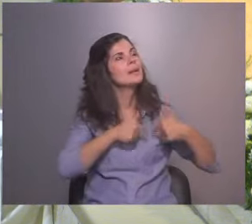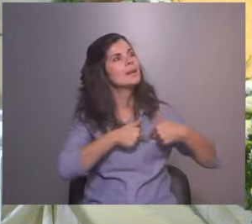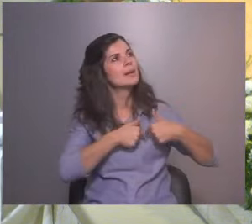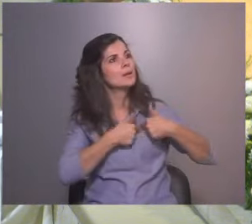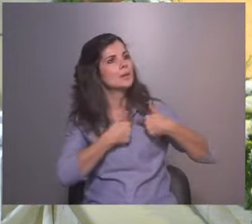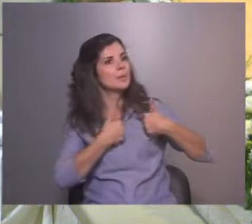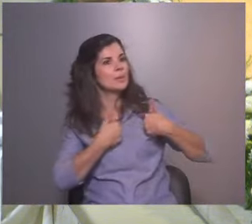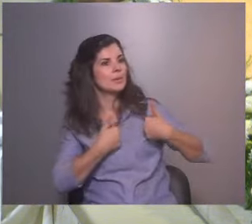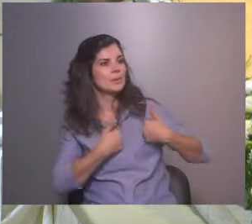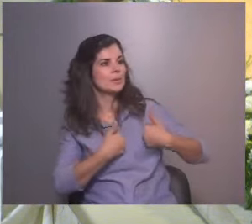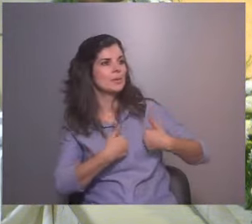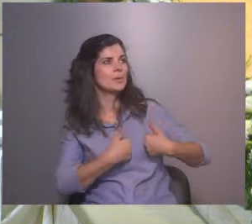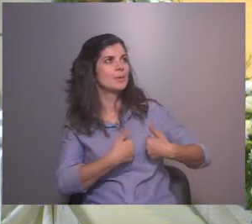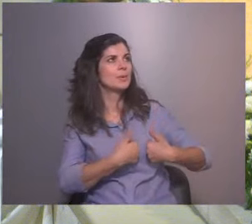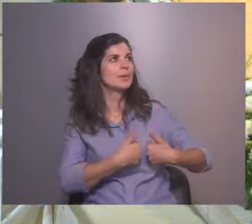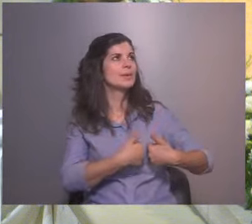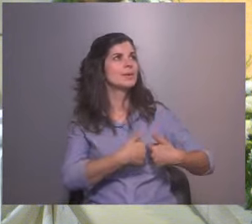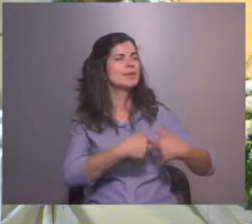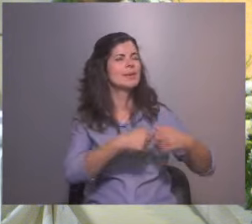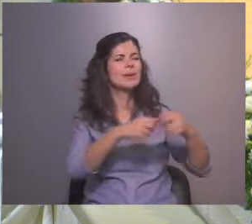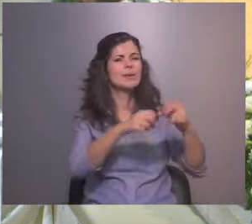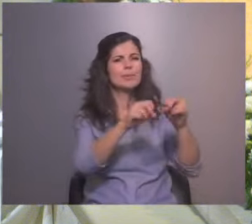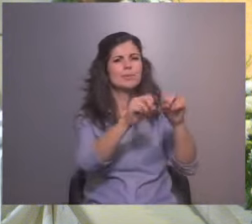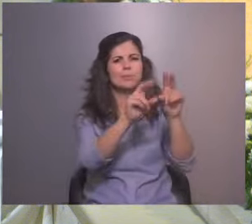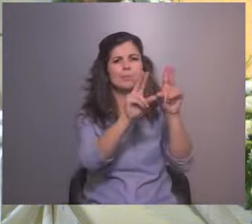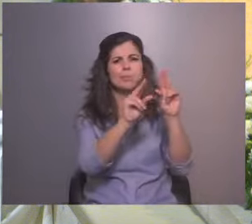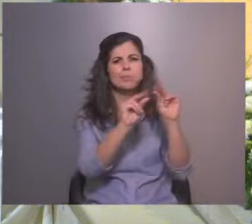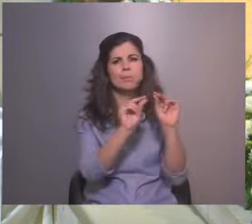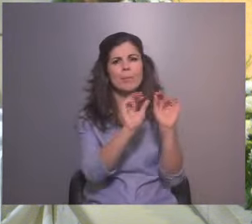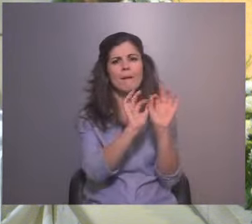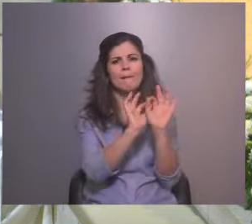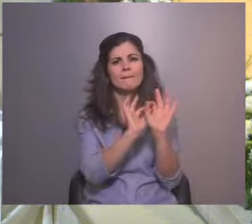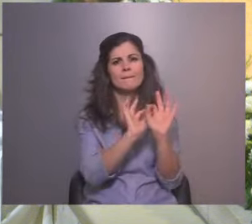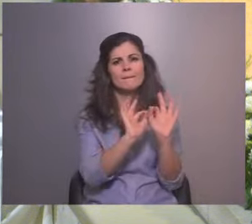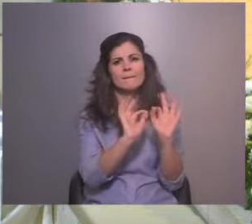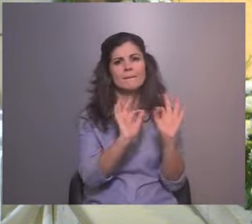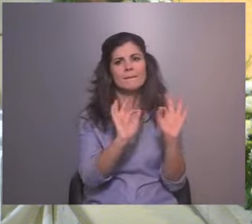reparação dos pecados